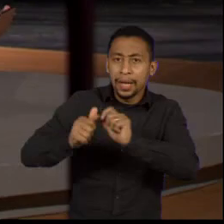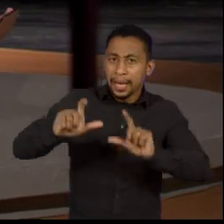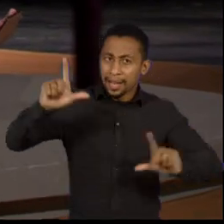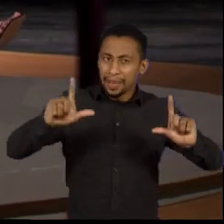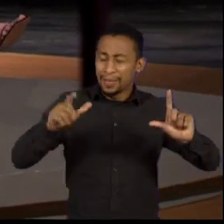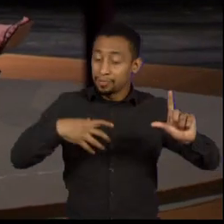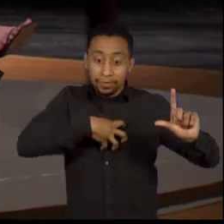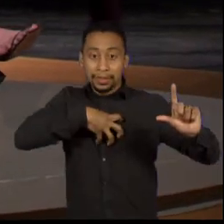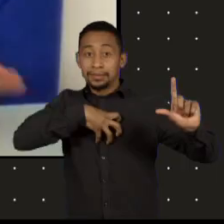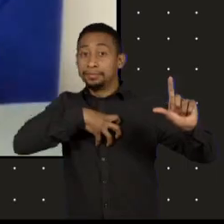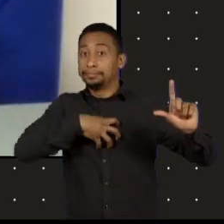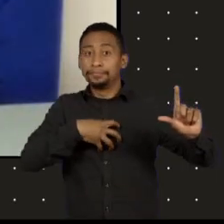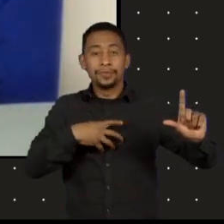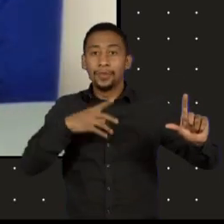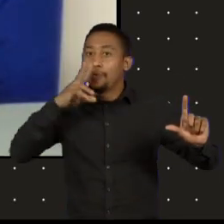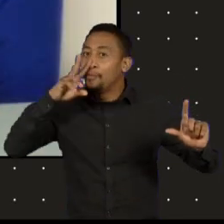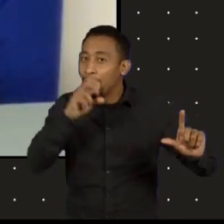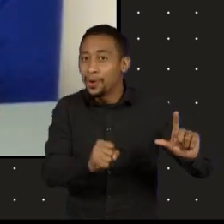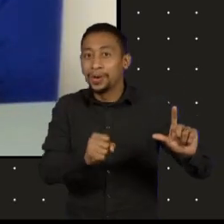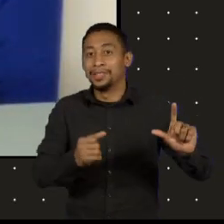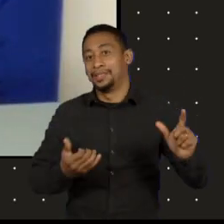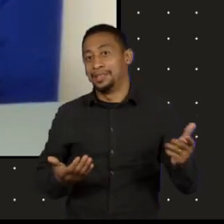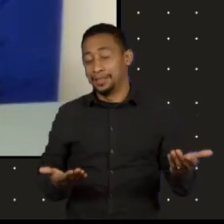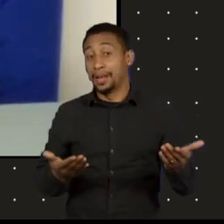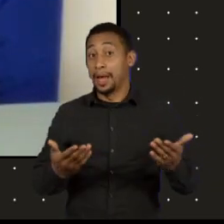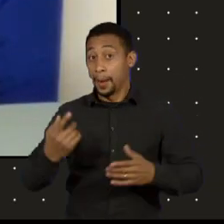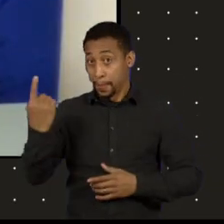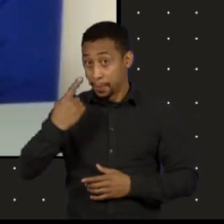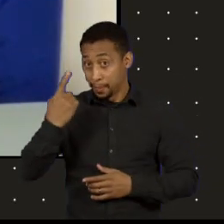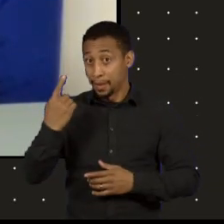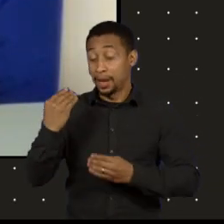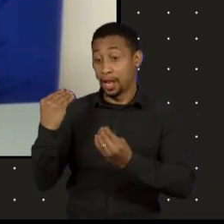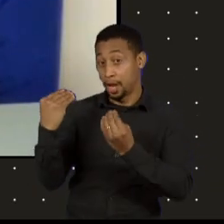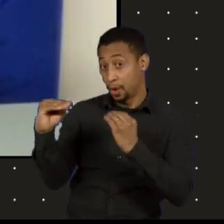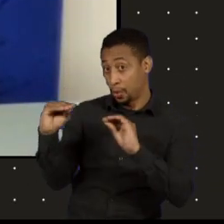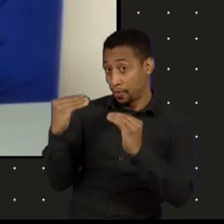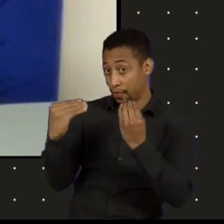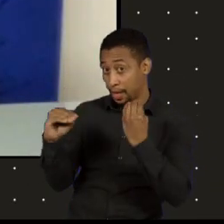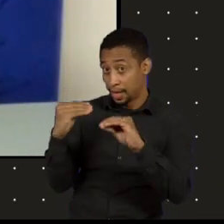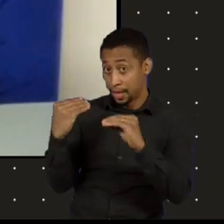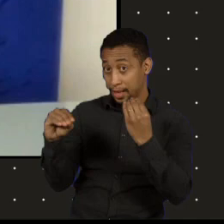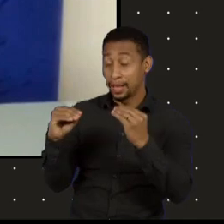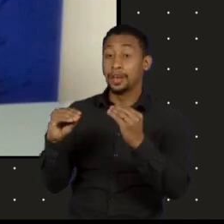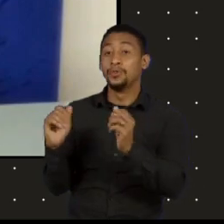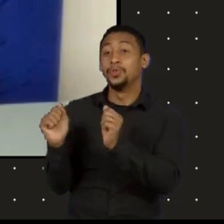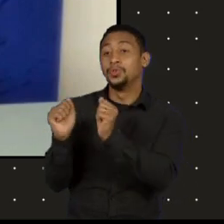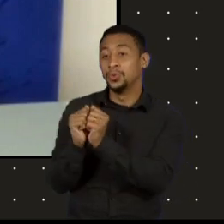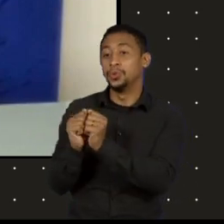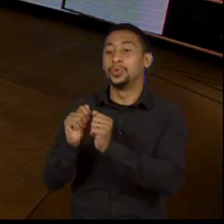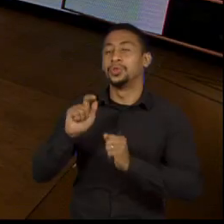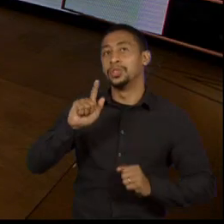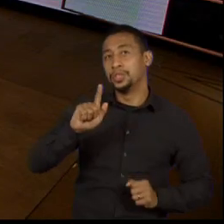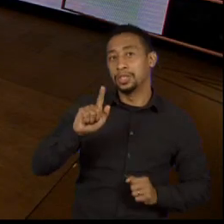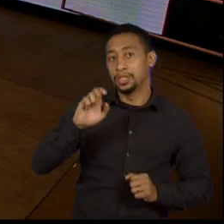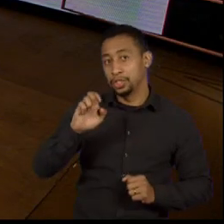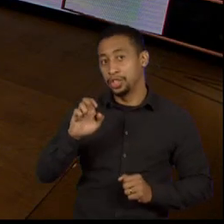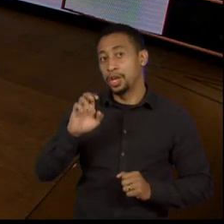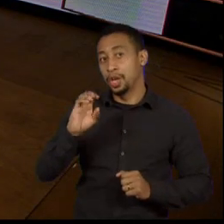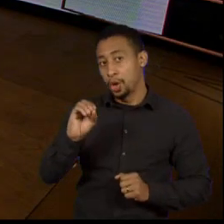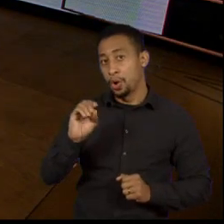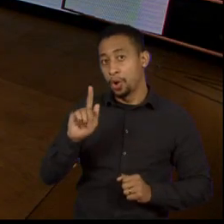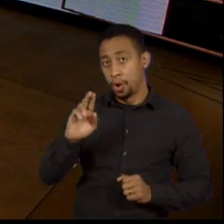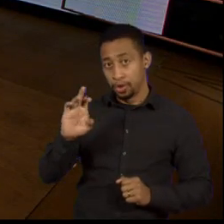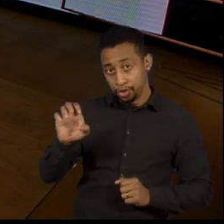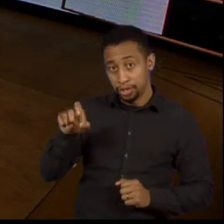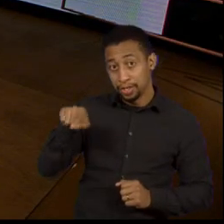minha chegada. A primeira novela que eu fiz foi com o Jorge Fernando, que era uma